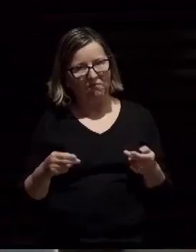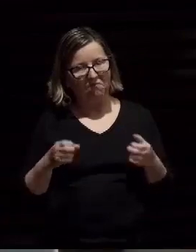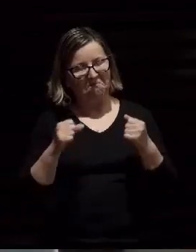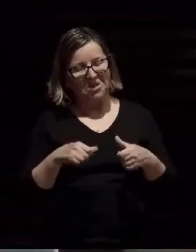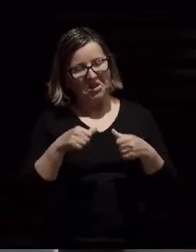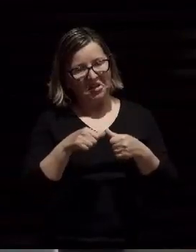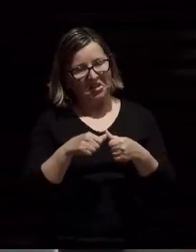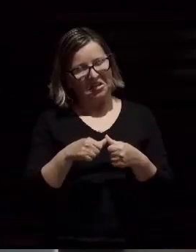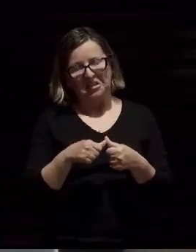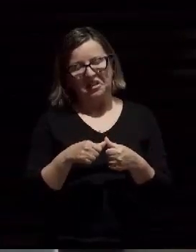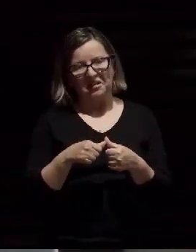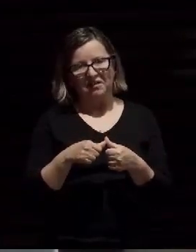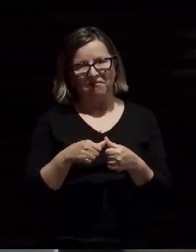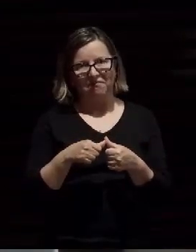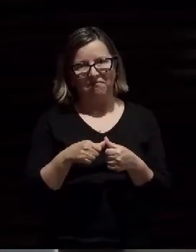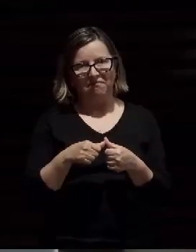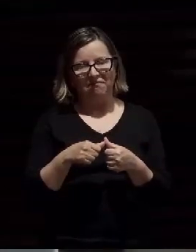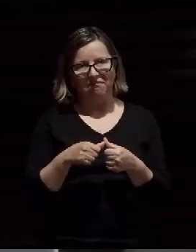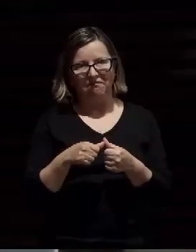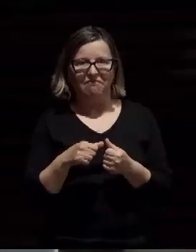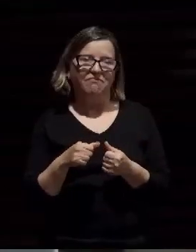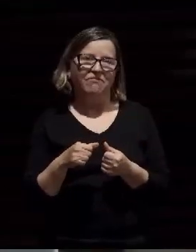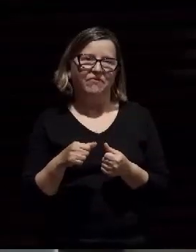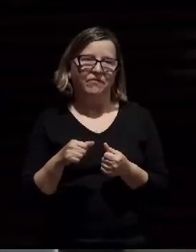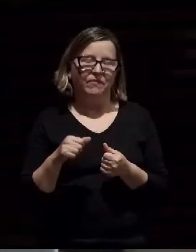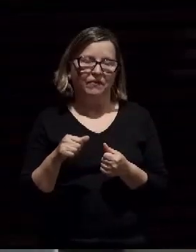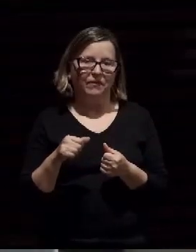em potência, mas não é a árvore.